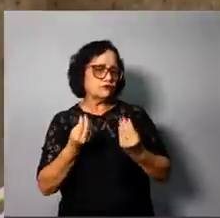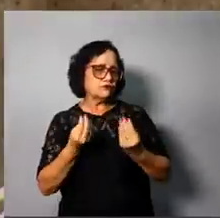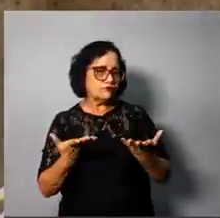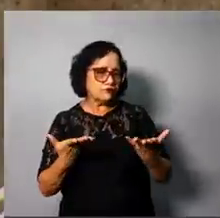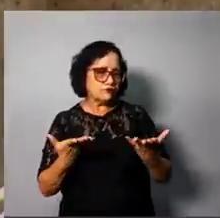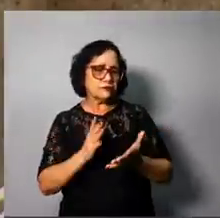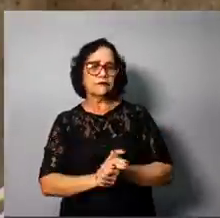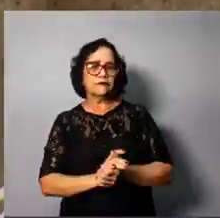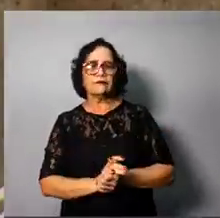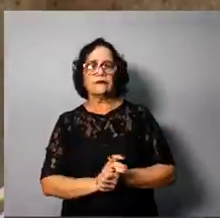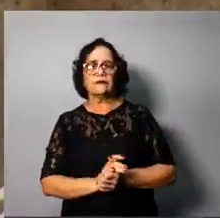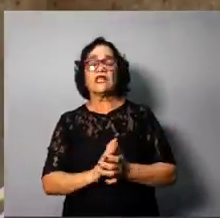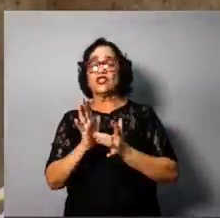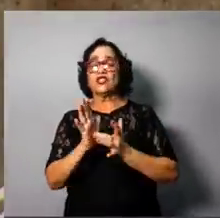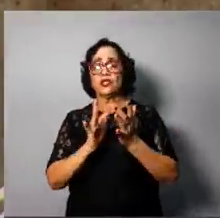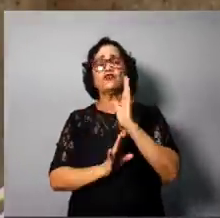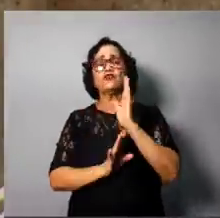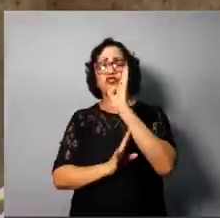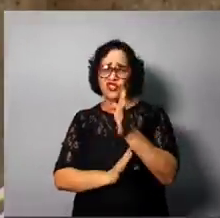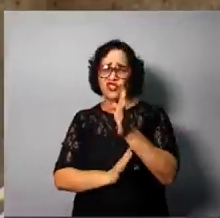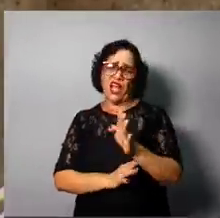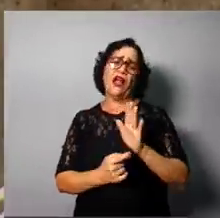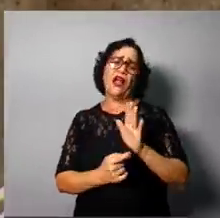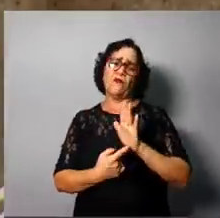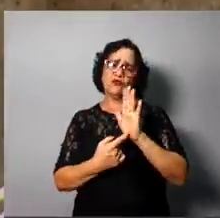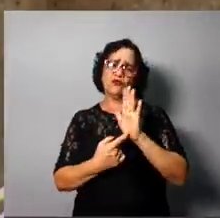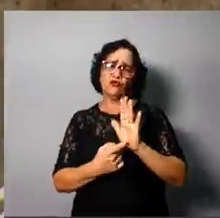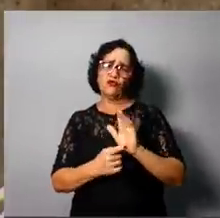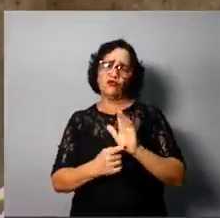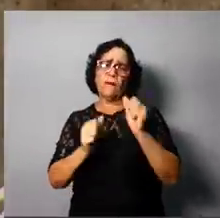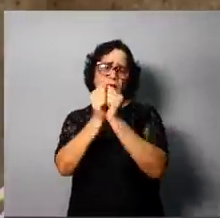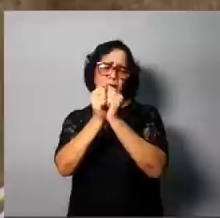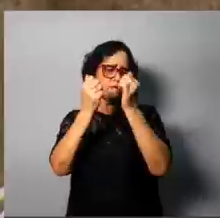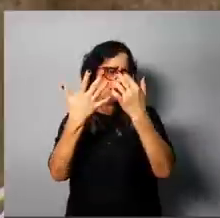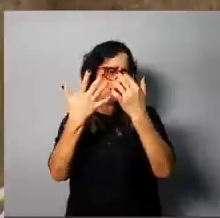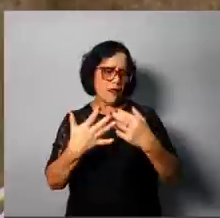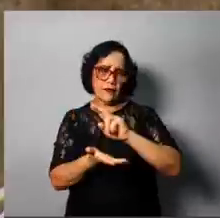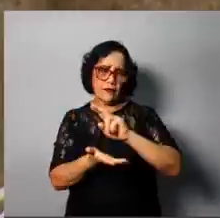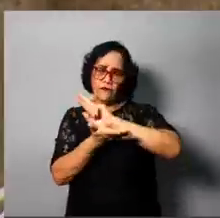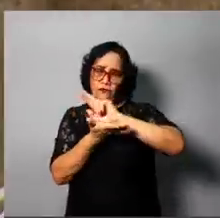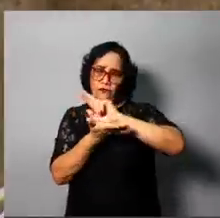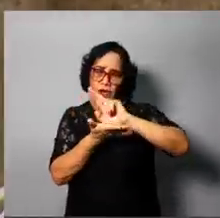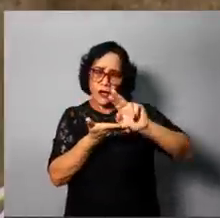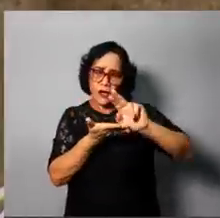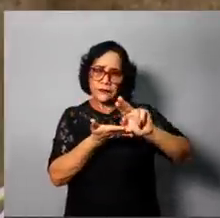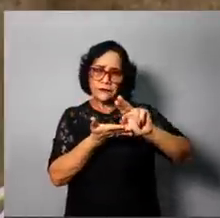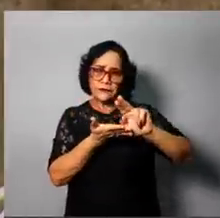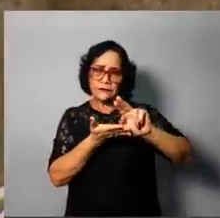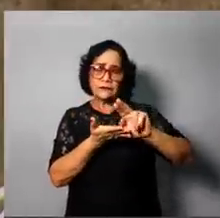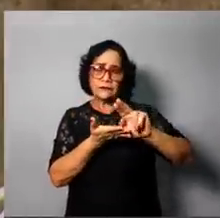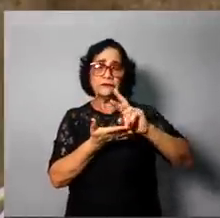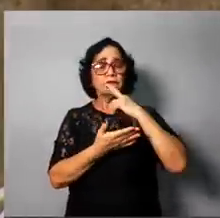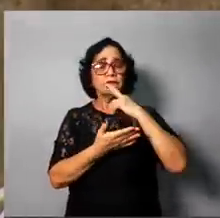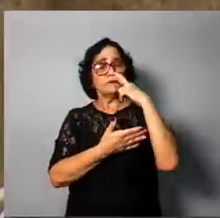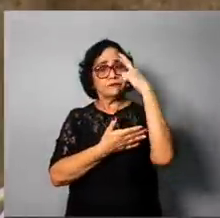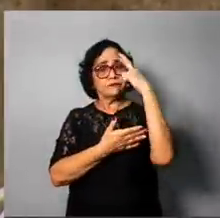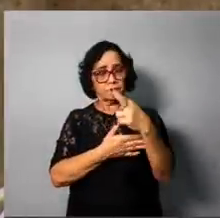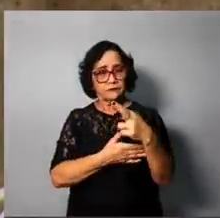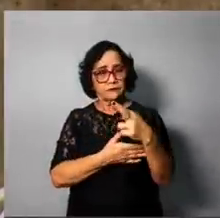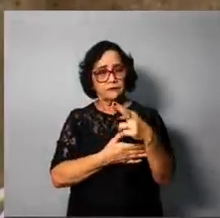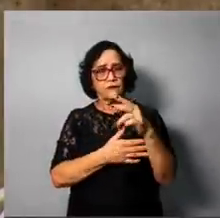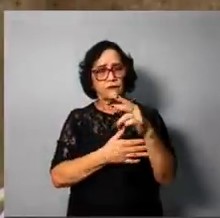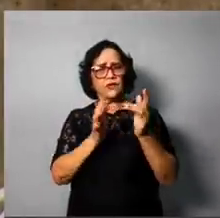Jesus já tinha realizado diversos sinais, e a resposta de Jesus é